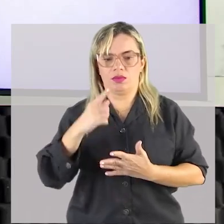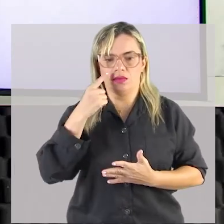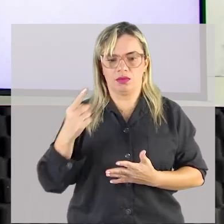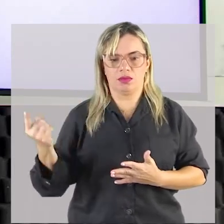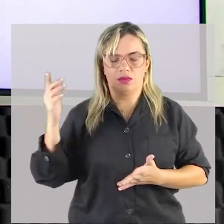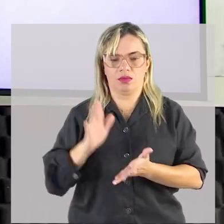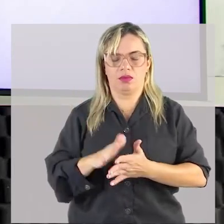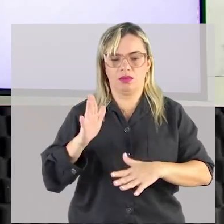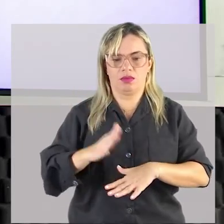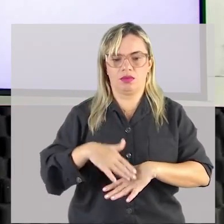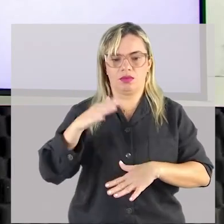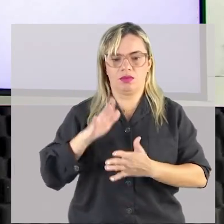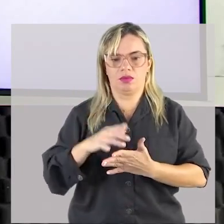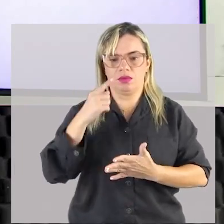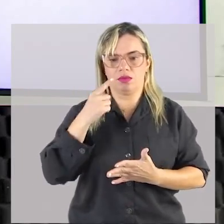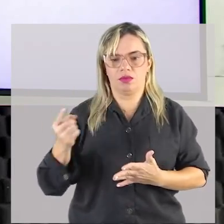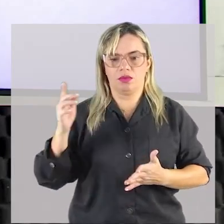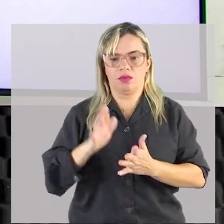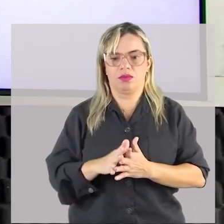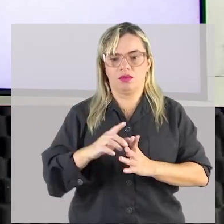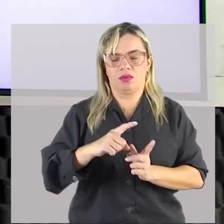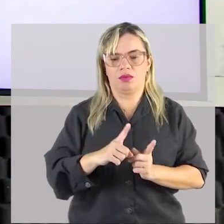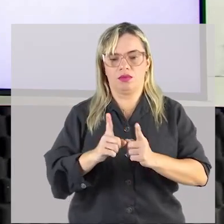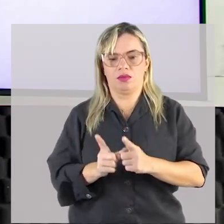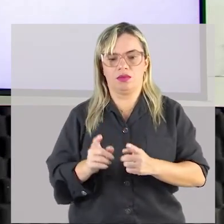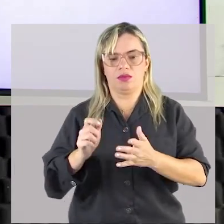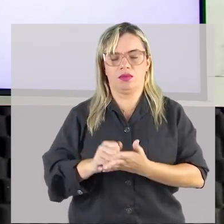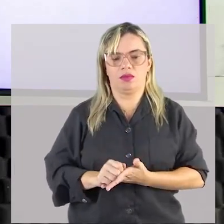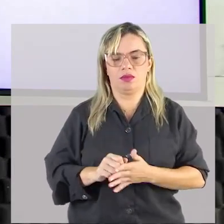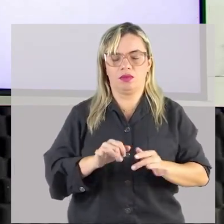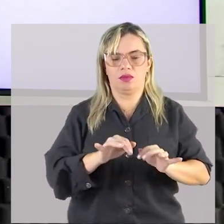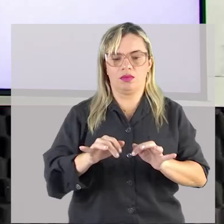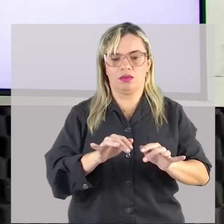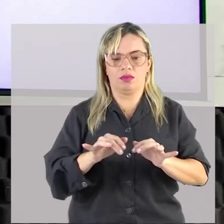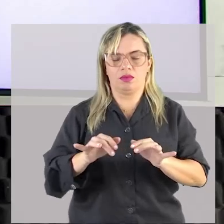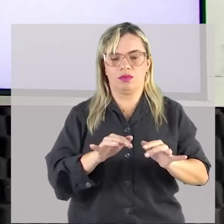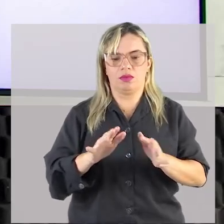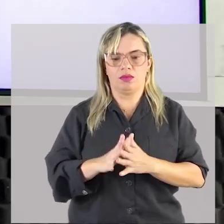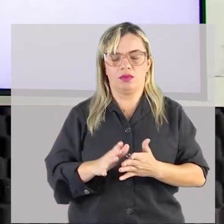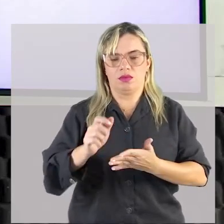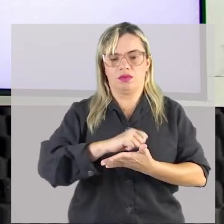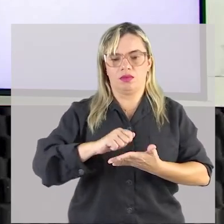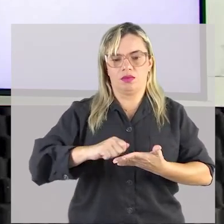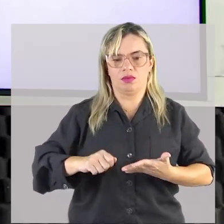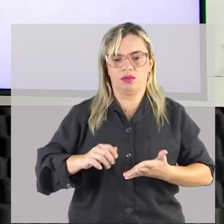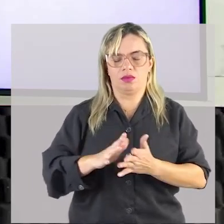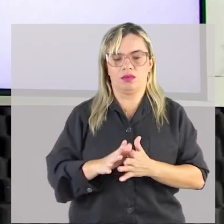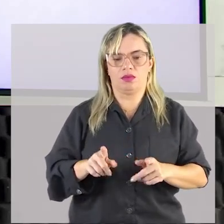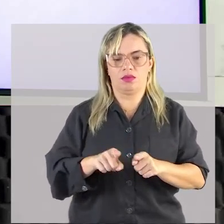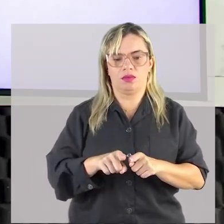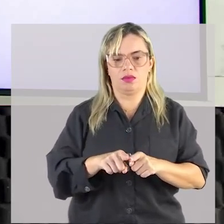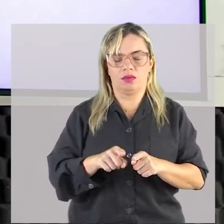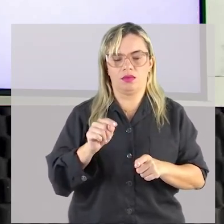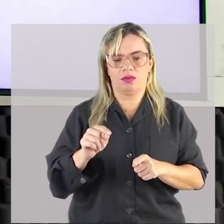ó, botar aí itálico quando vocês forem digitar e quando for escrever à mão,